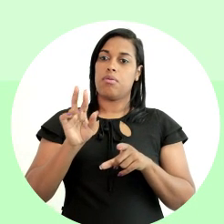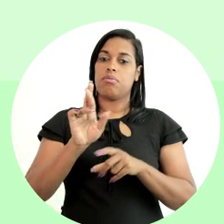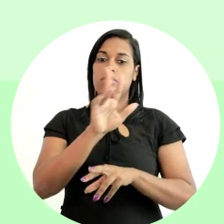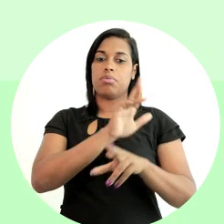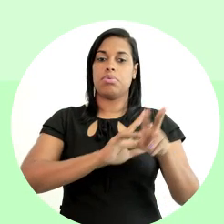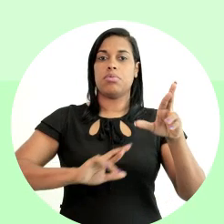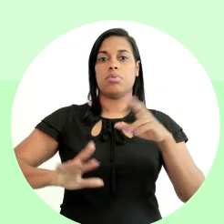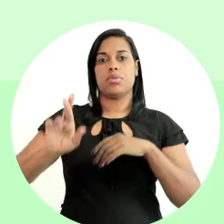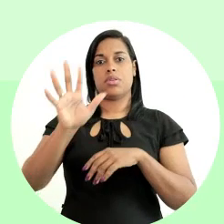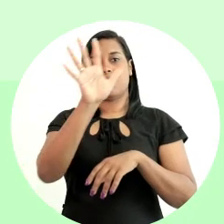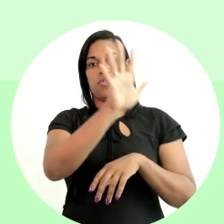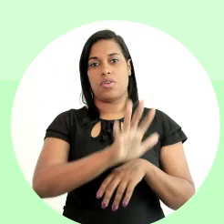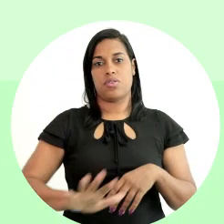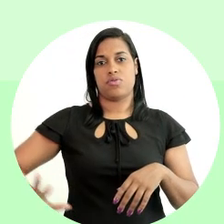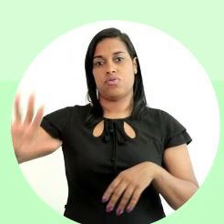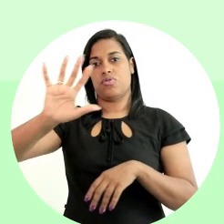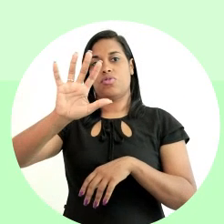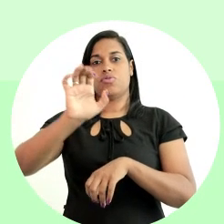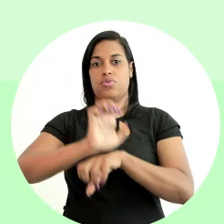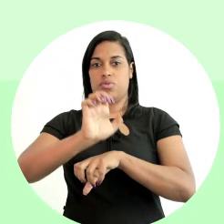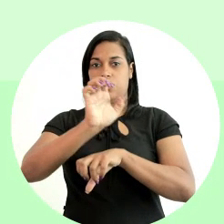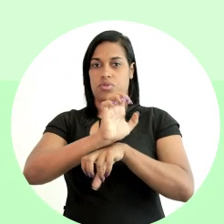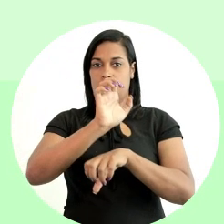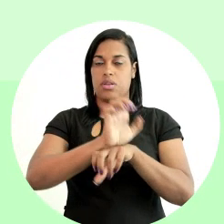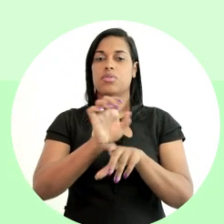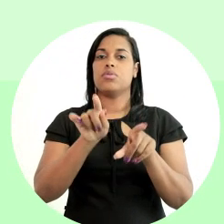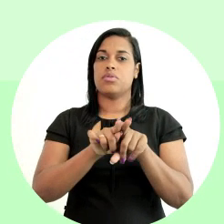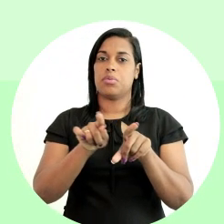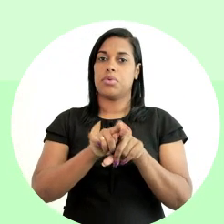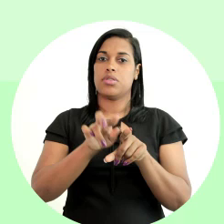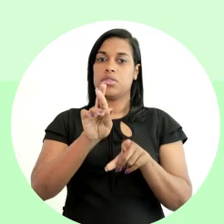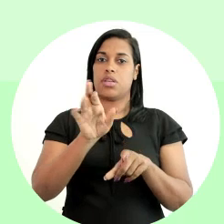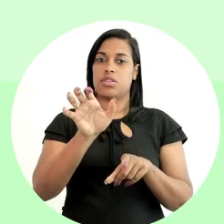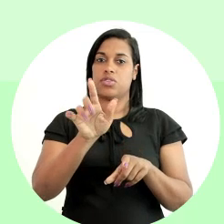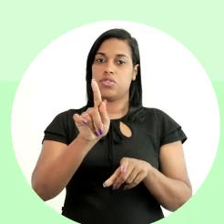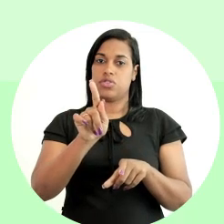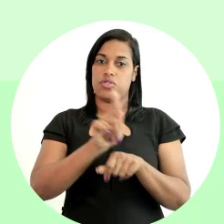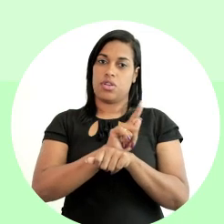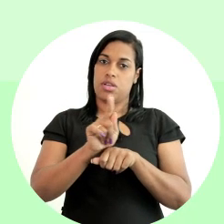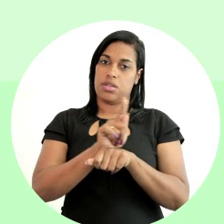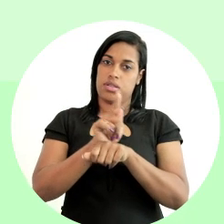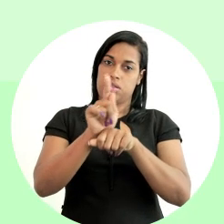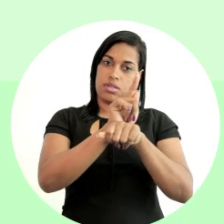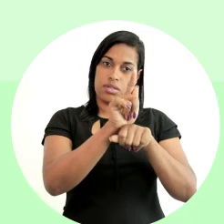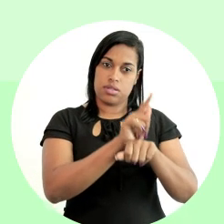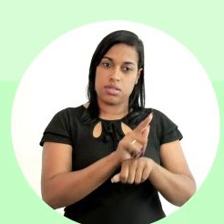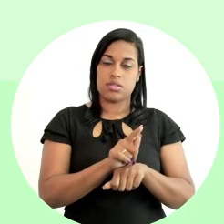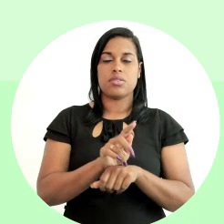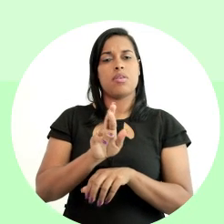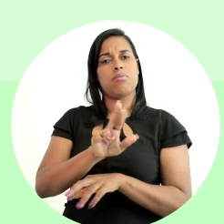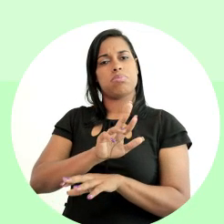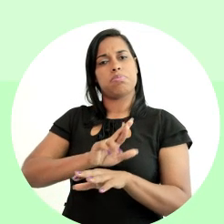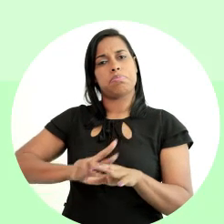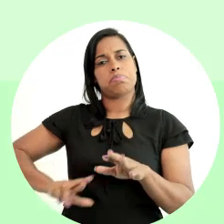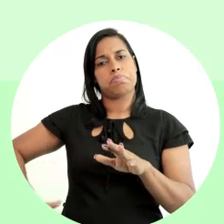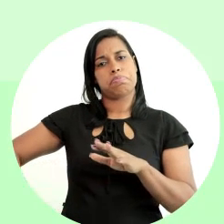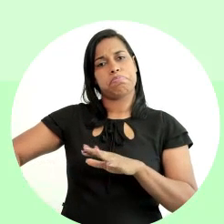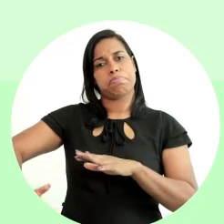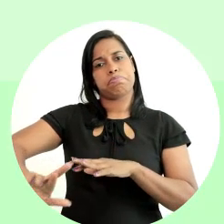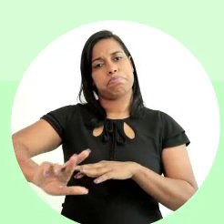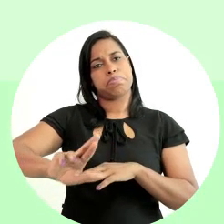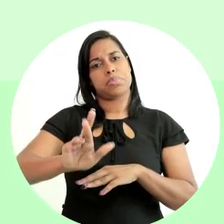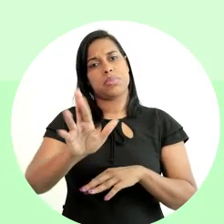descentralizada, nas regiões do nosso Estado, são distribuídas uma série de